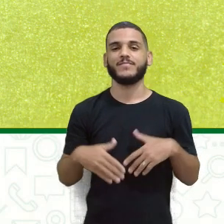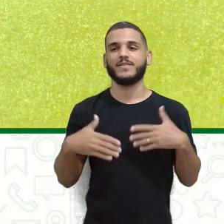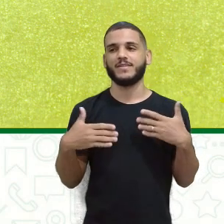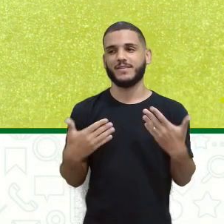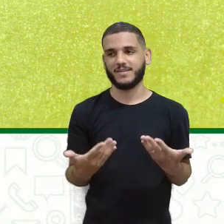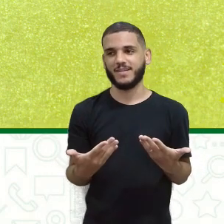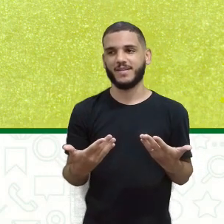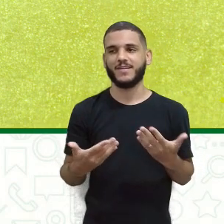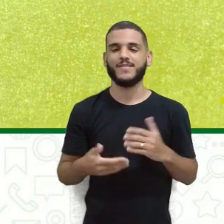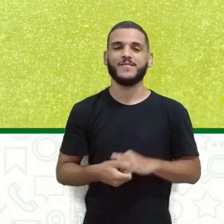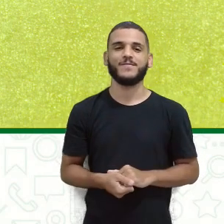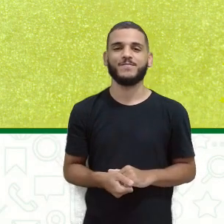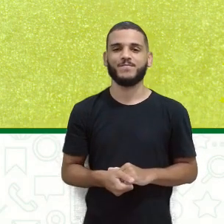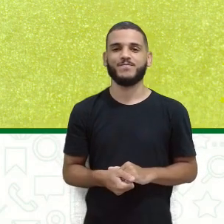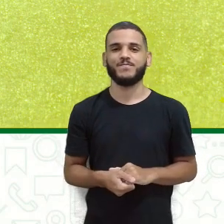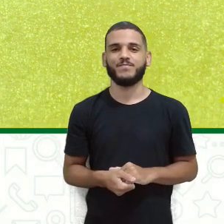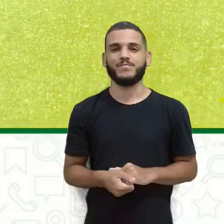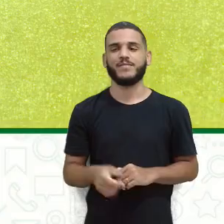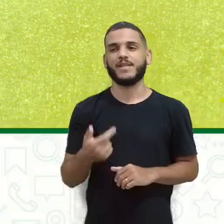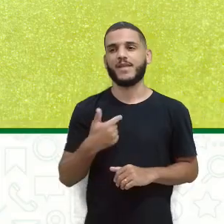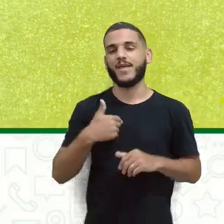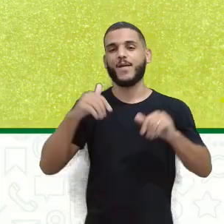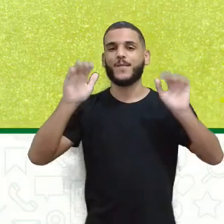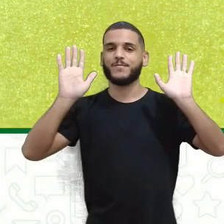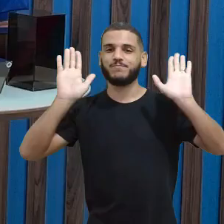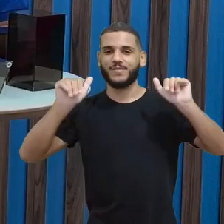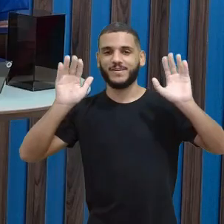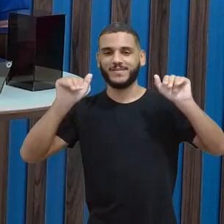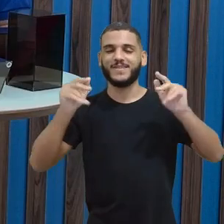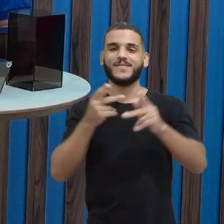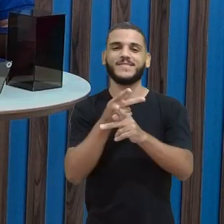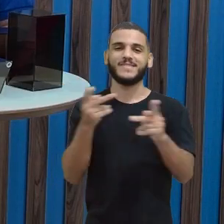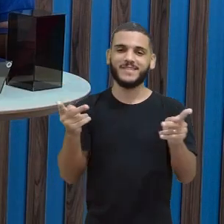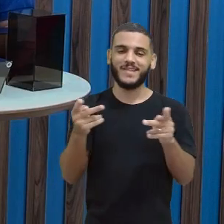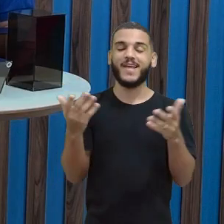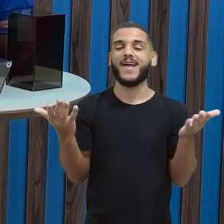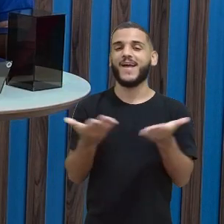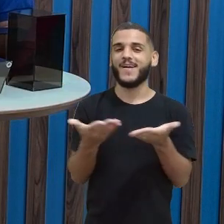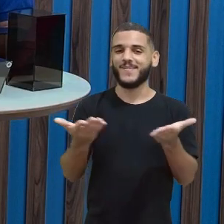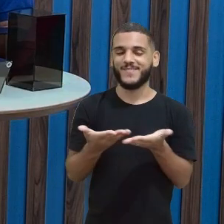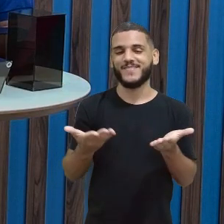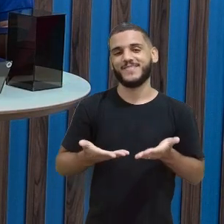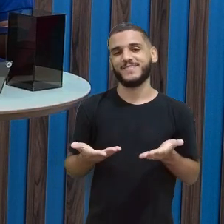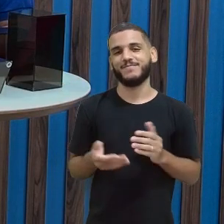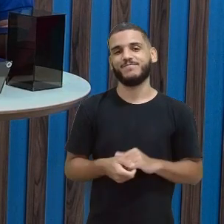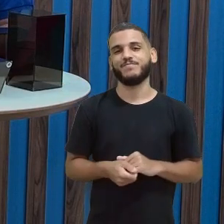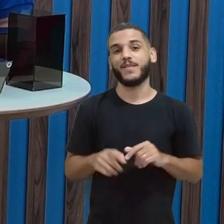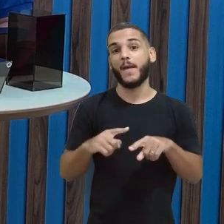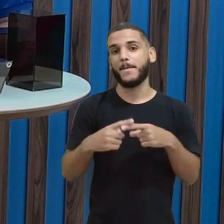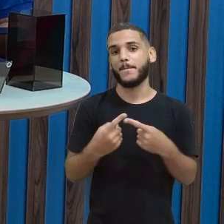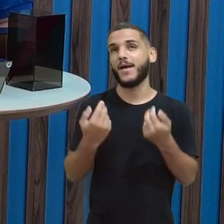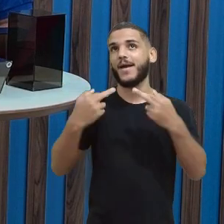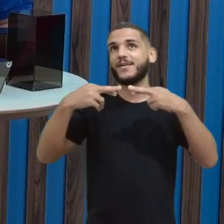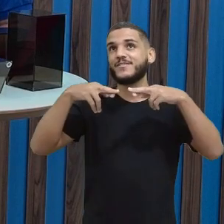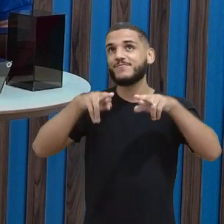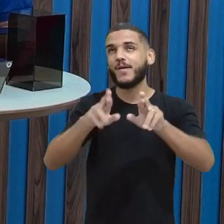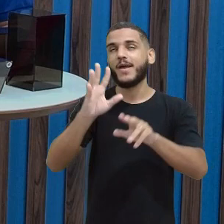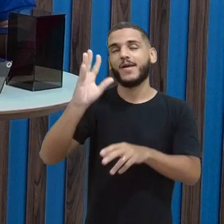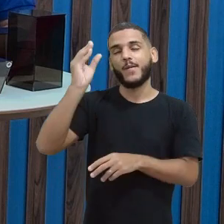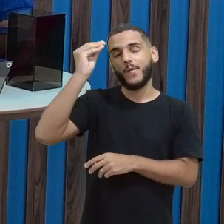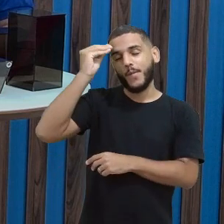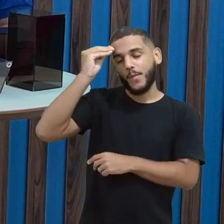Então, vou me despedir agora, né? Mas eu espero que o